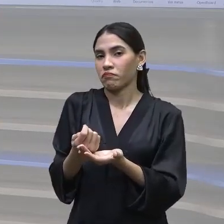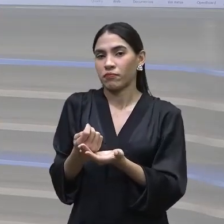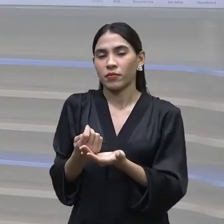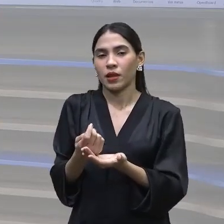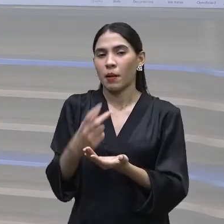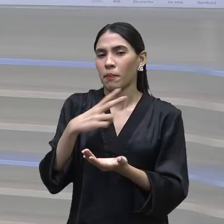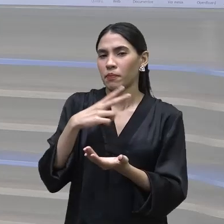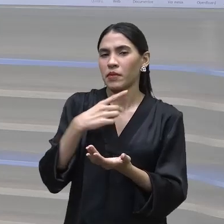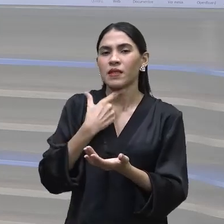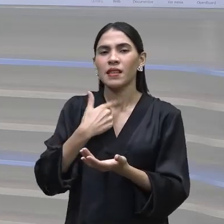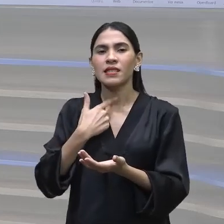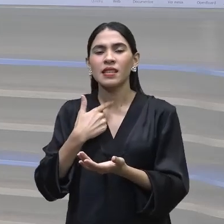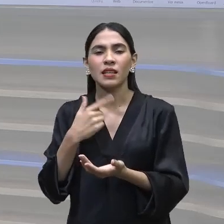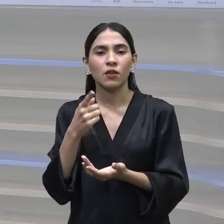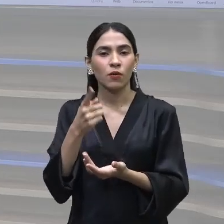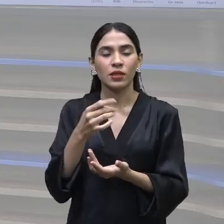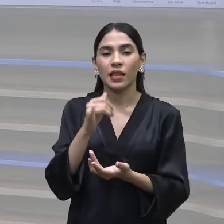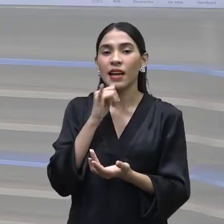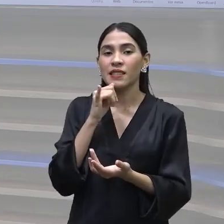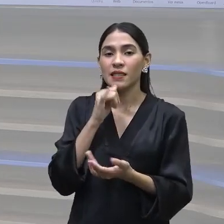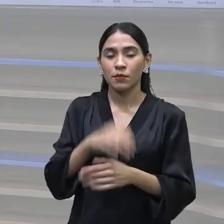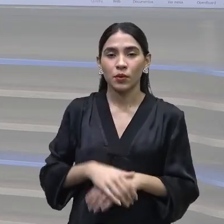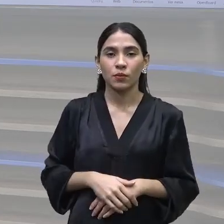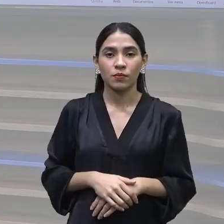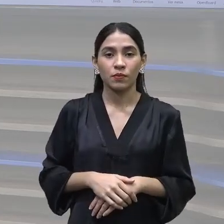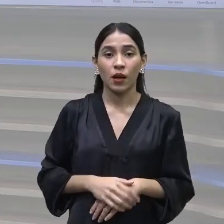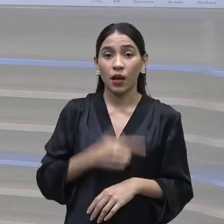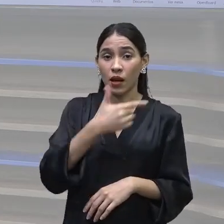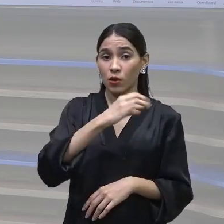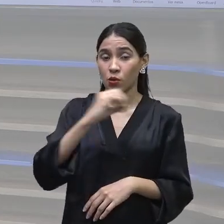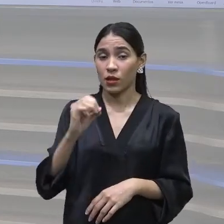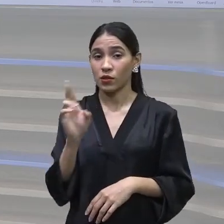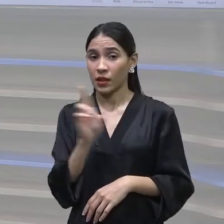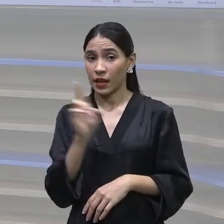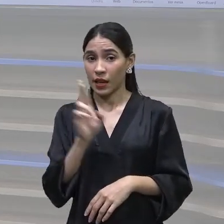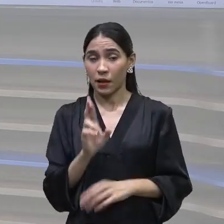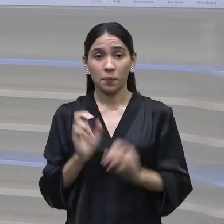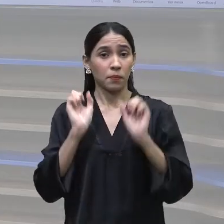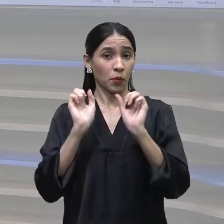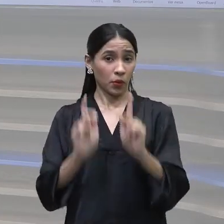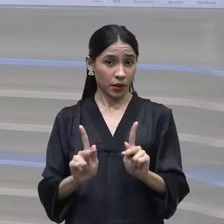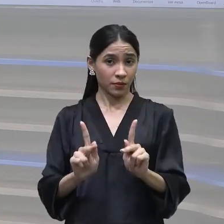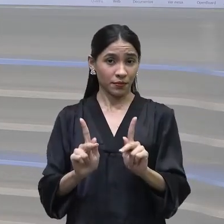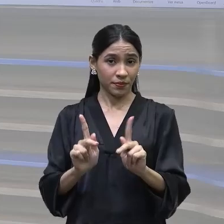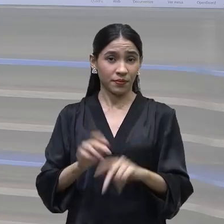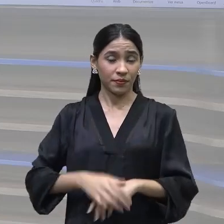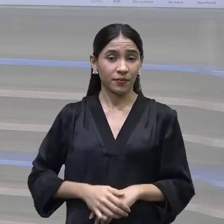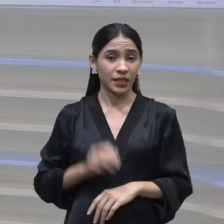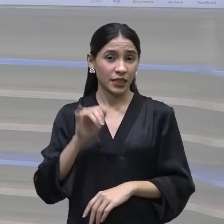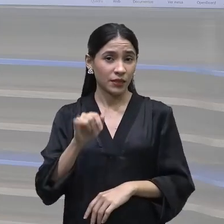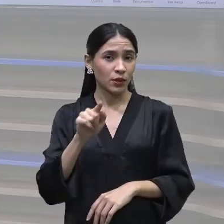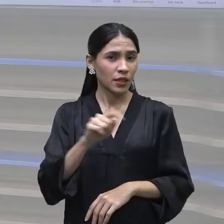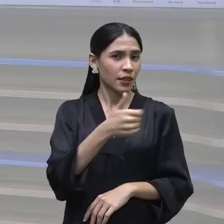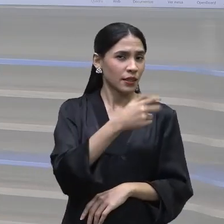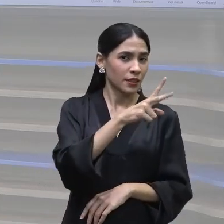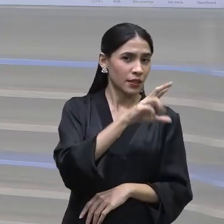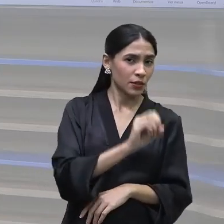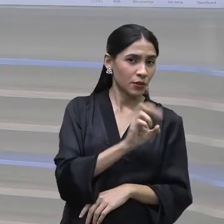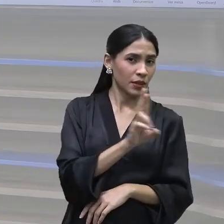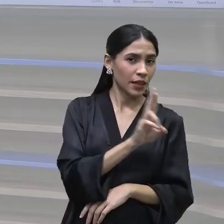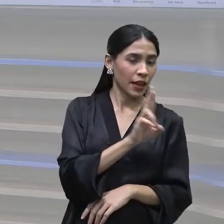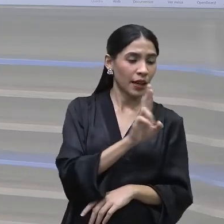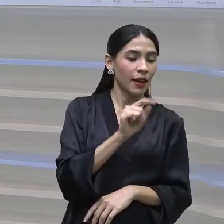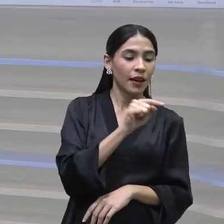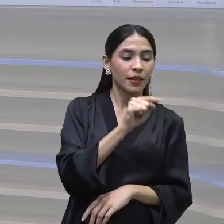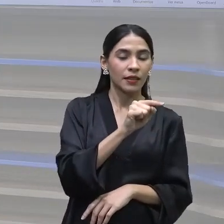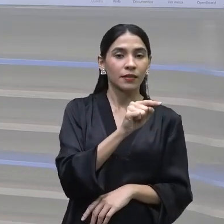pessoal, que você teve que efetuar por essa compra R$200. Beleza. Se você tinha 150, é